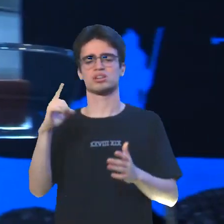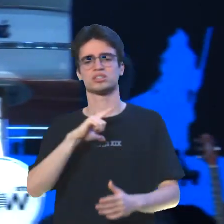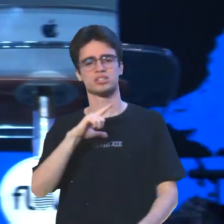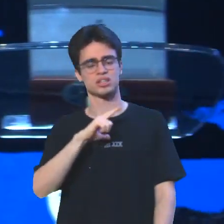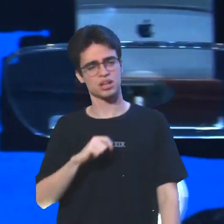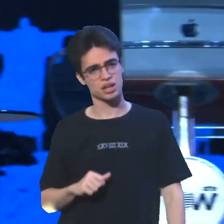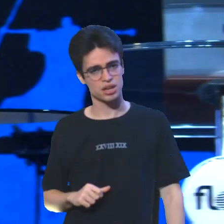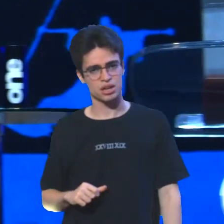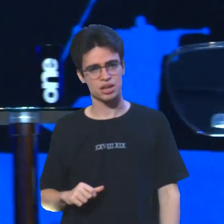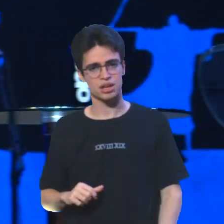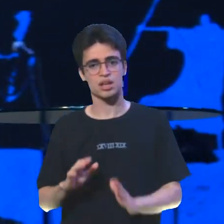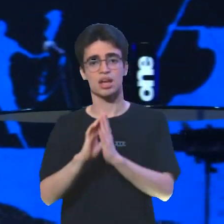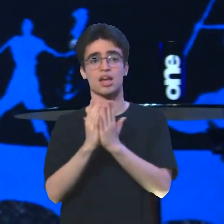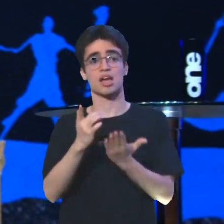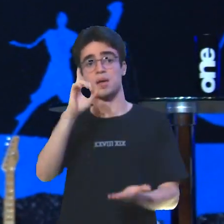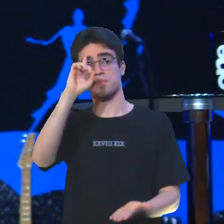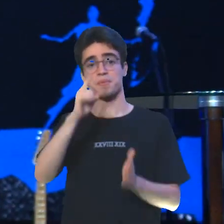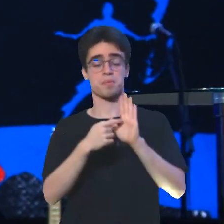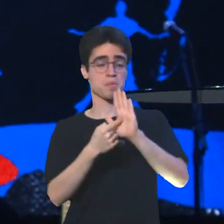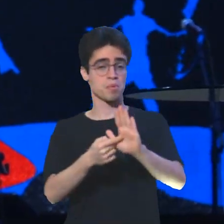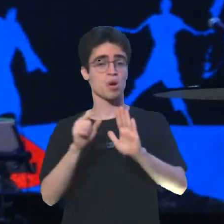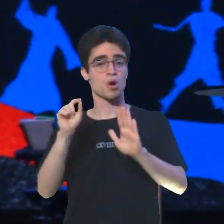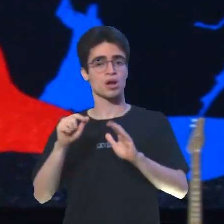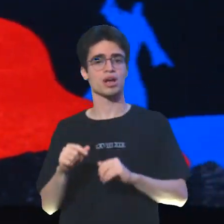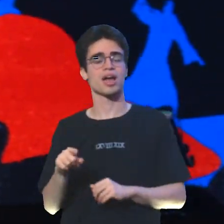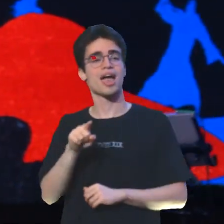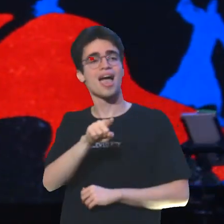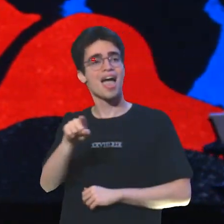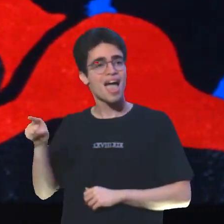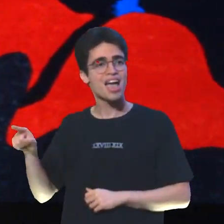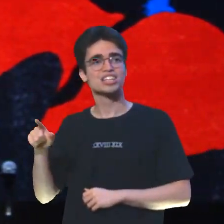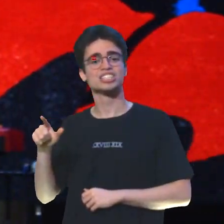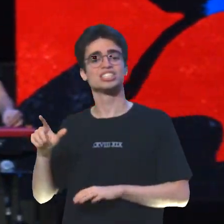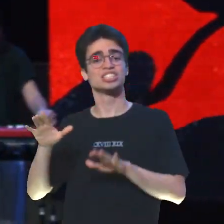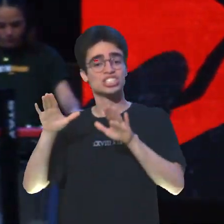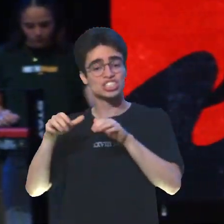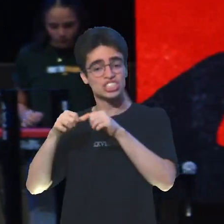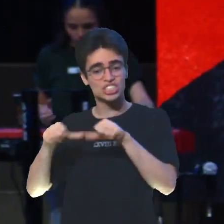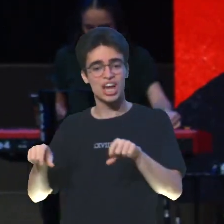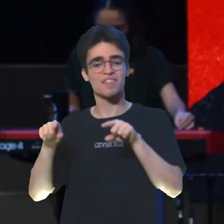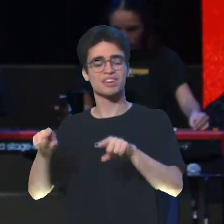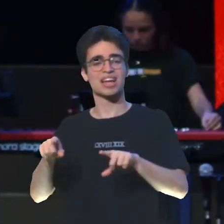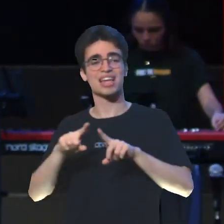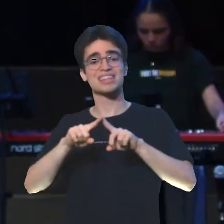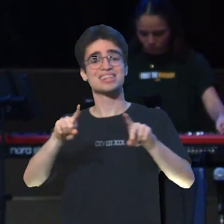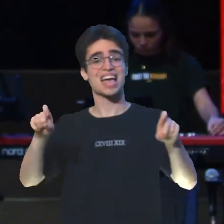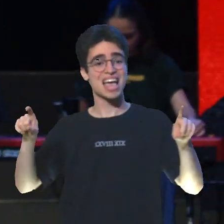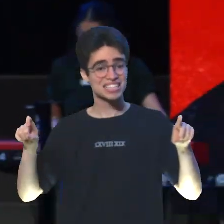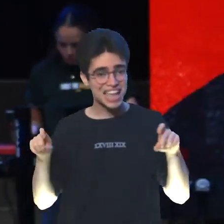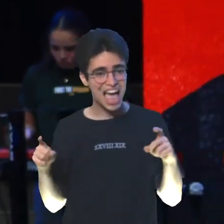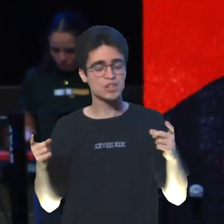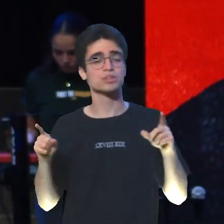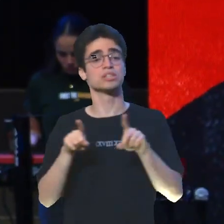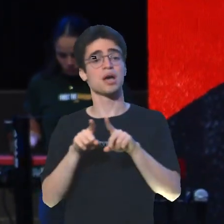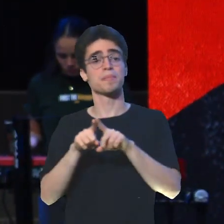Tem uma passagem que fala que eles estavam no deserto e eles estavam com fome.